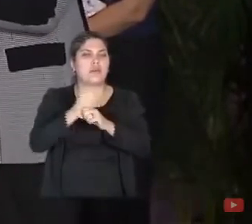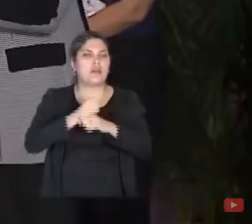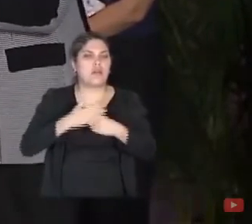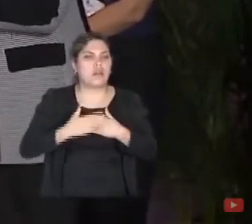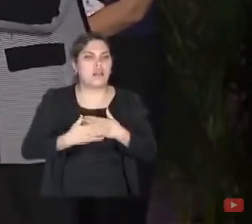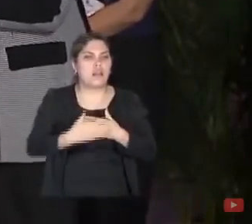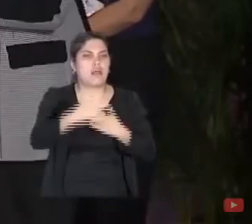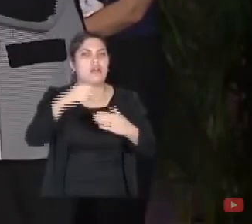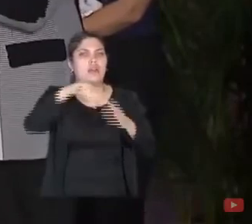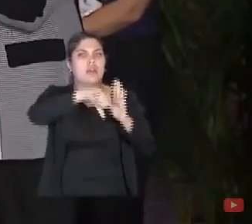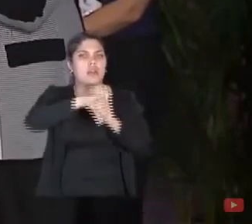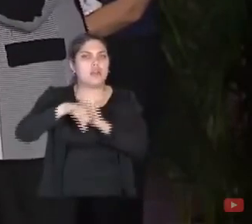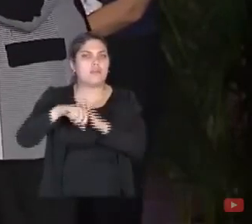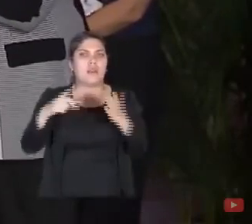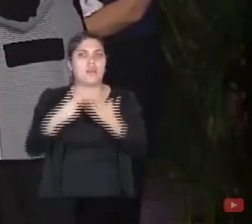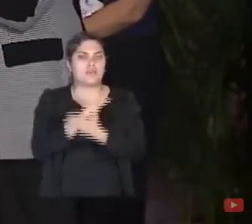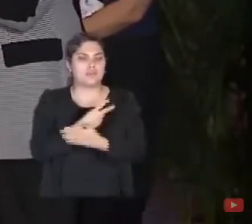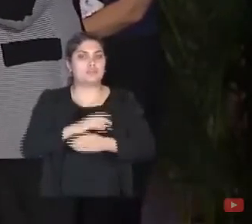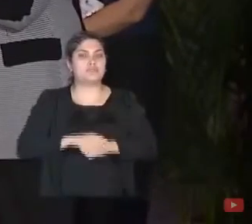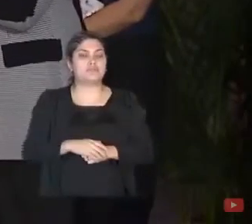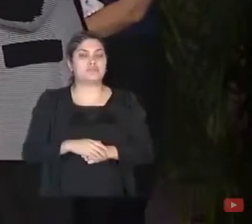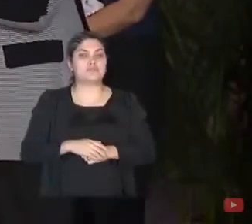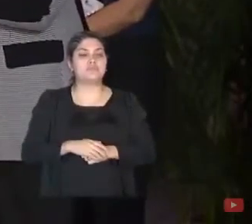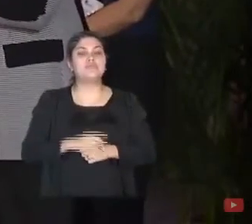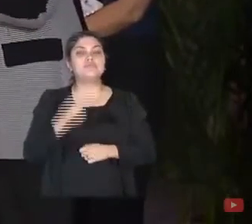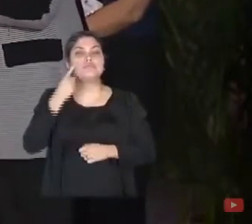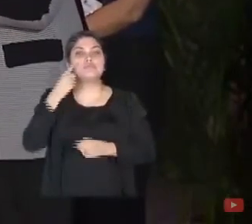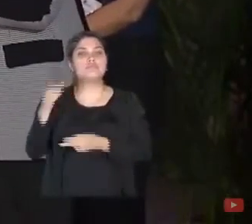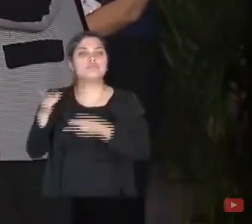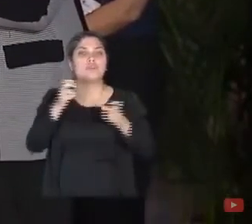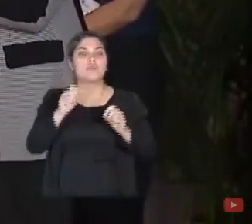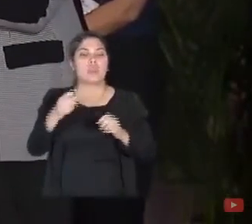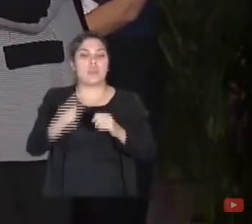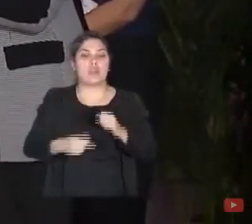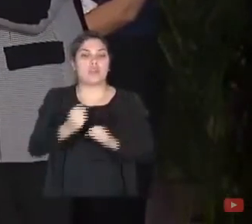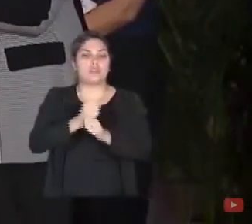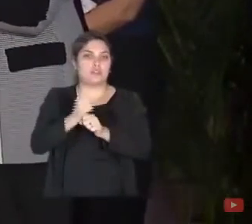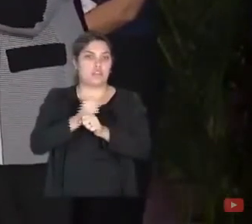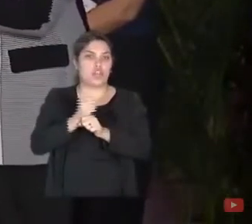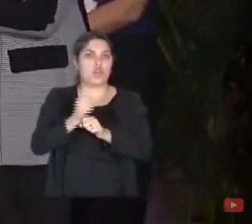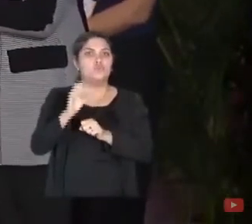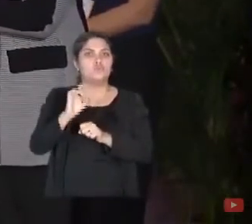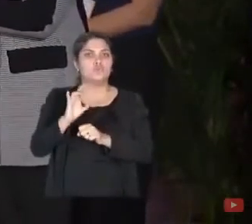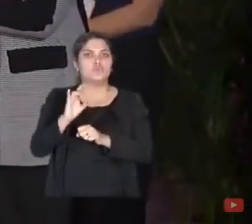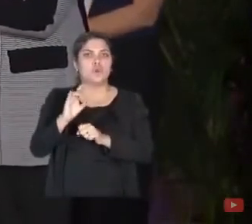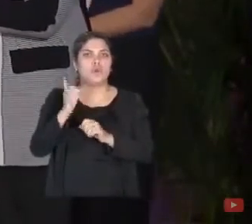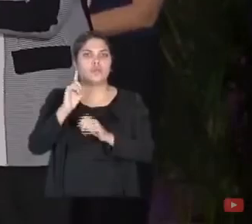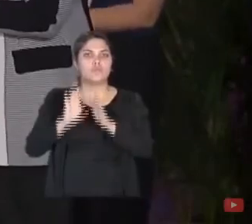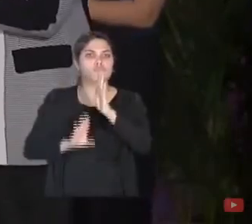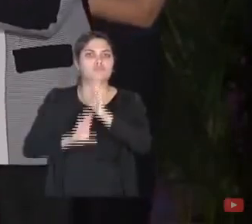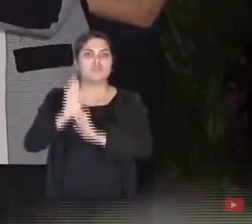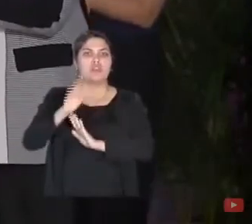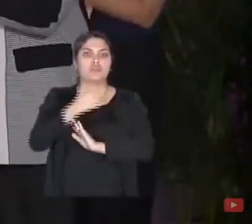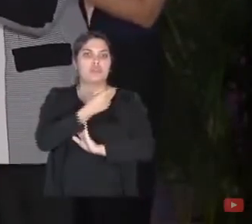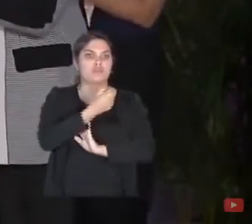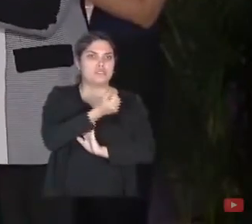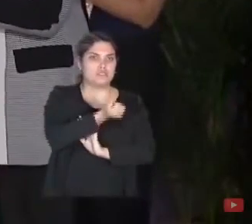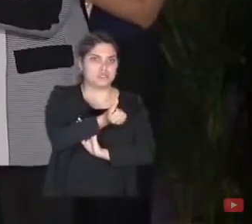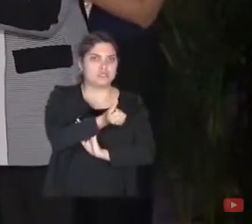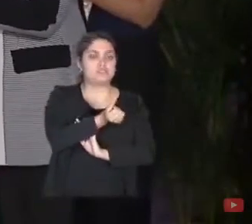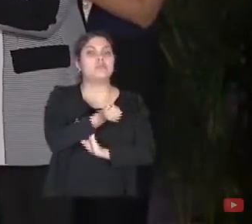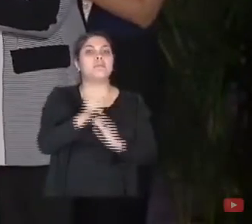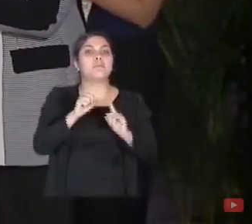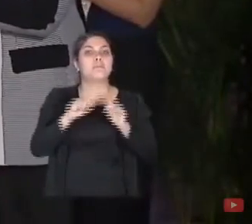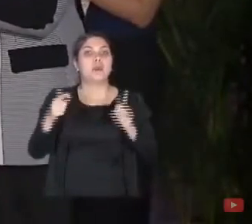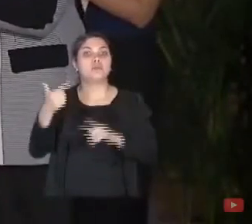políticos que ocorrem, e a constatação de que nesse ano só não superou 2016, mas foi